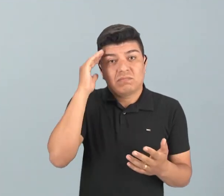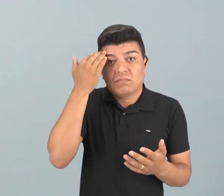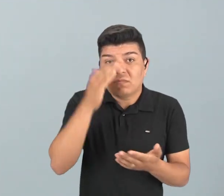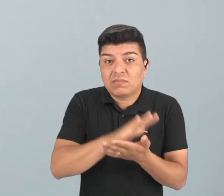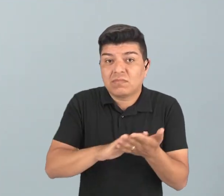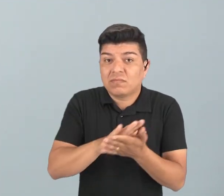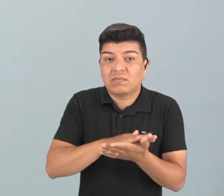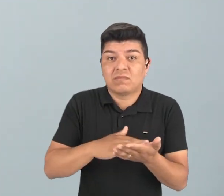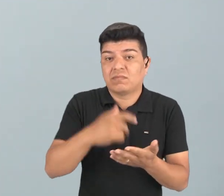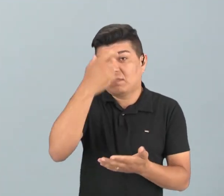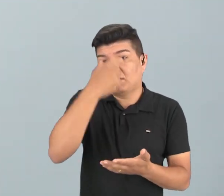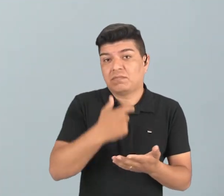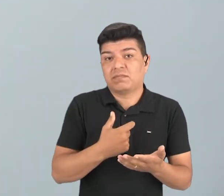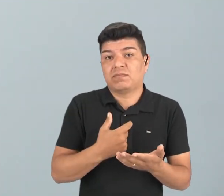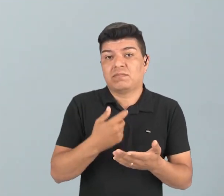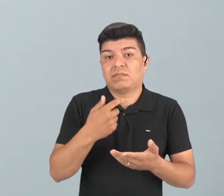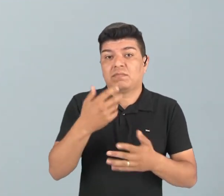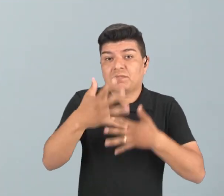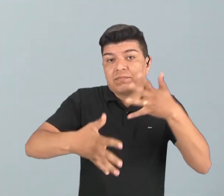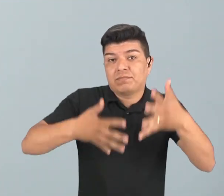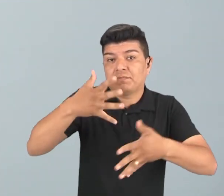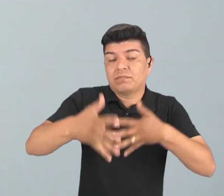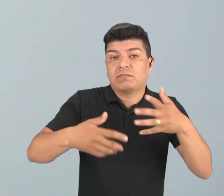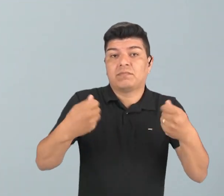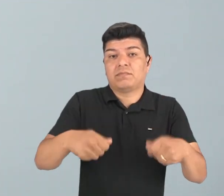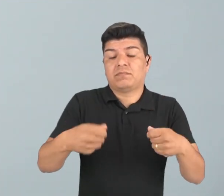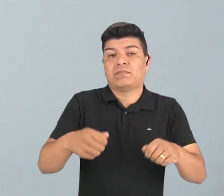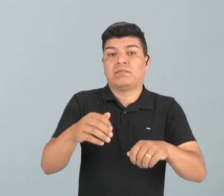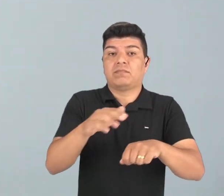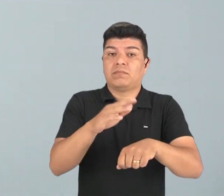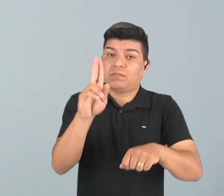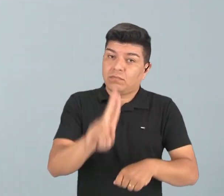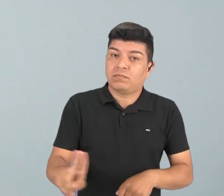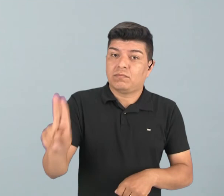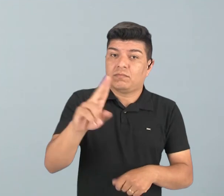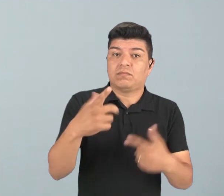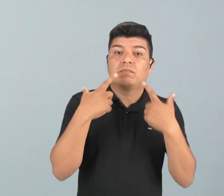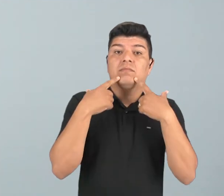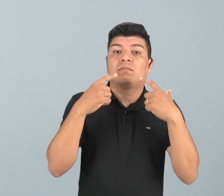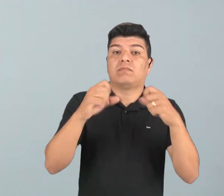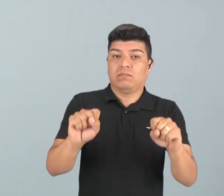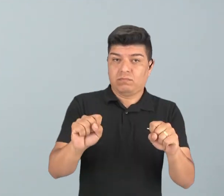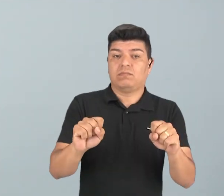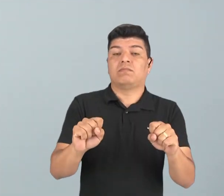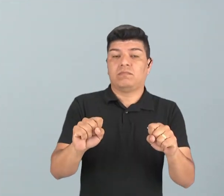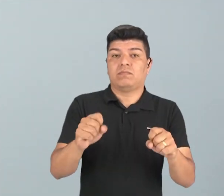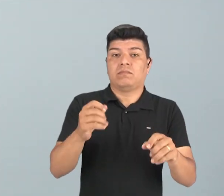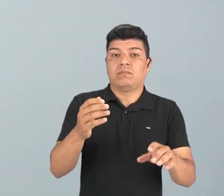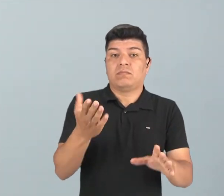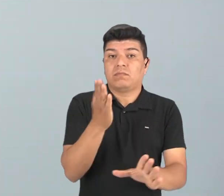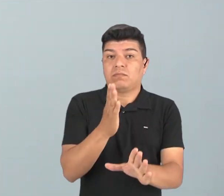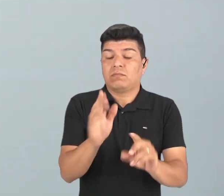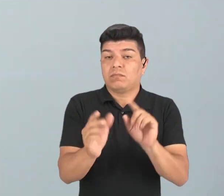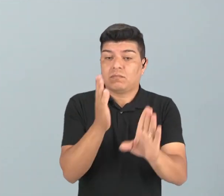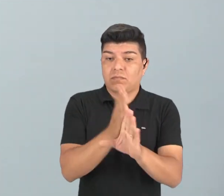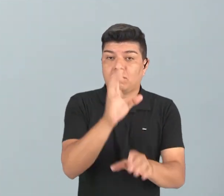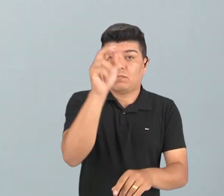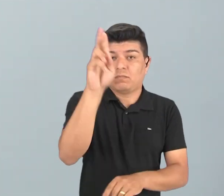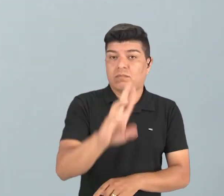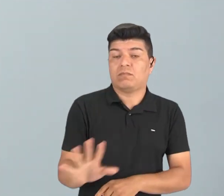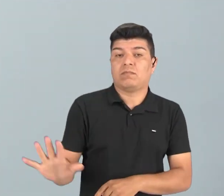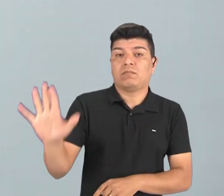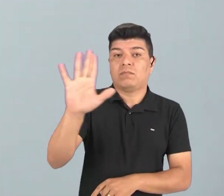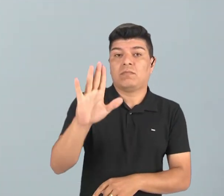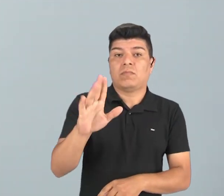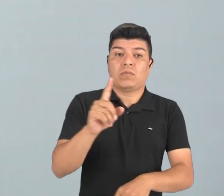do que eu estou falando. Porque eu tenho que usar uma linguagem que a pessoa compreenda, porque depende da situação, depende da região, ou depende